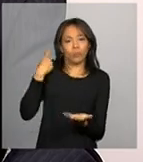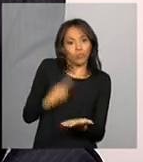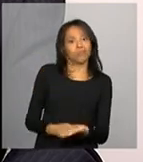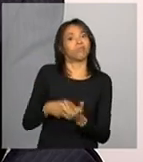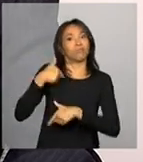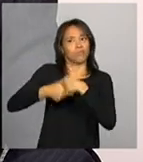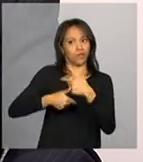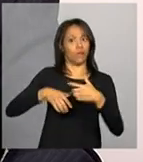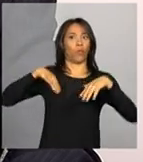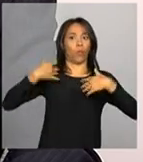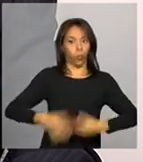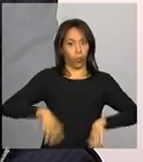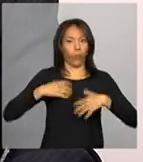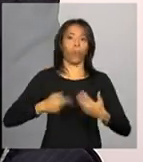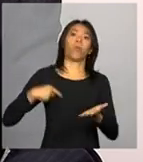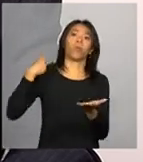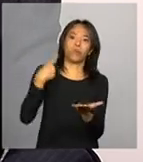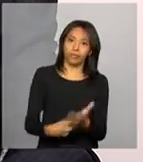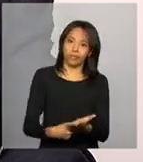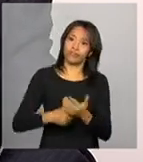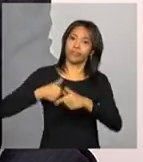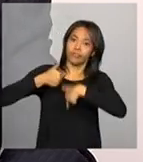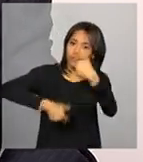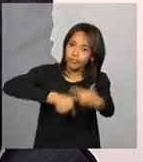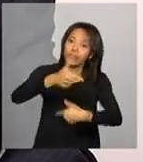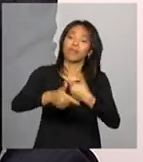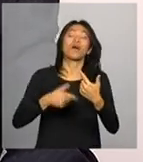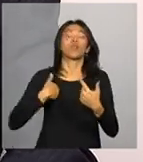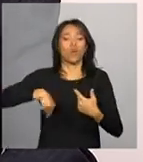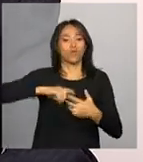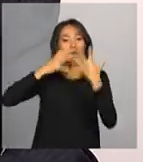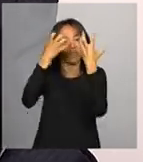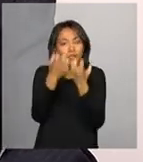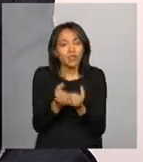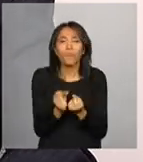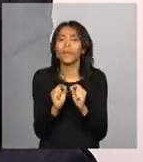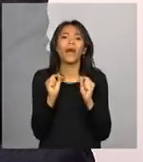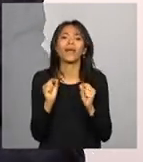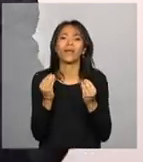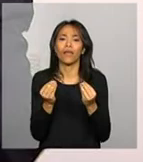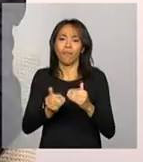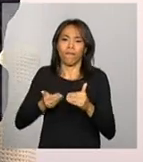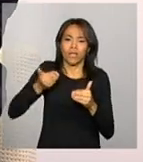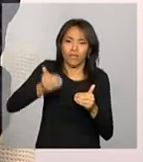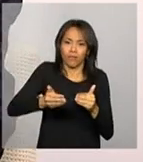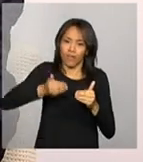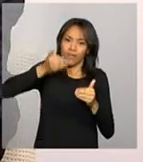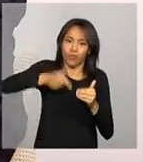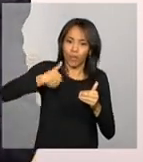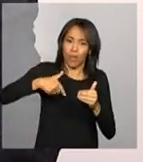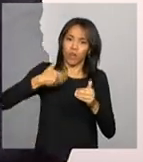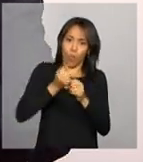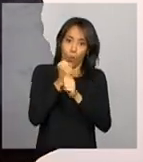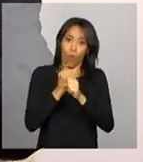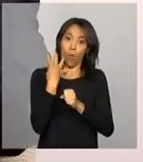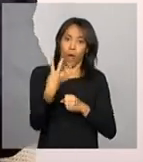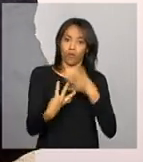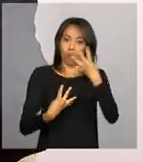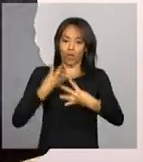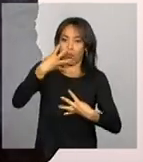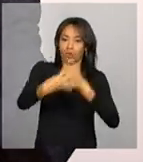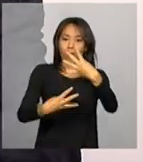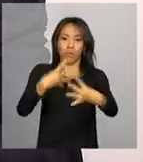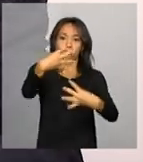grande desafio é um grande desafio assumiu o desafio de avançarmos Durante os próximos quatro anos e